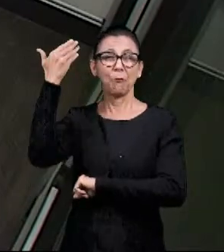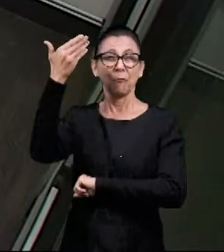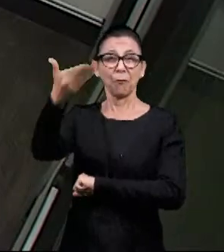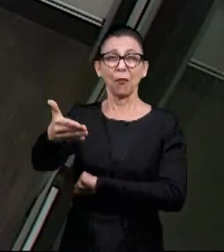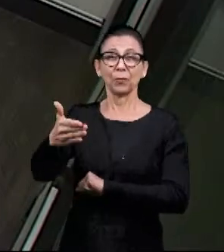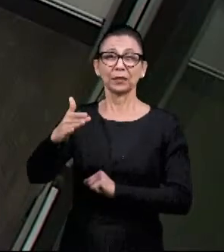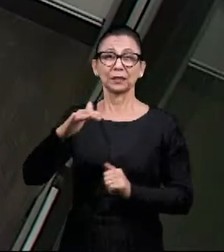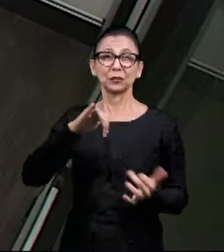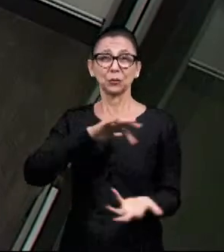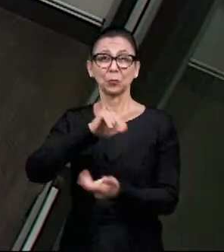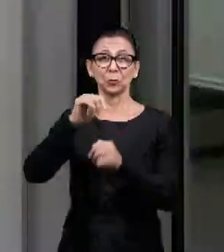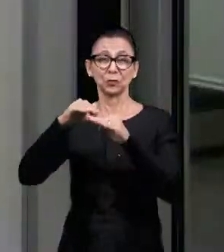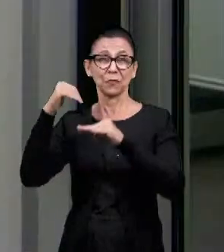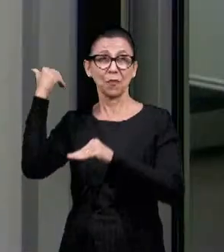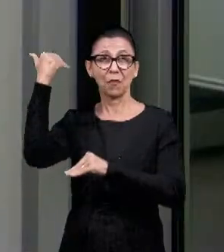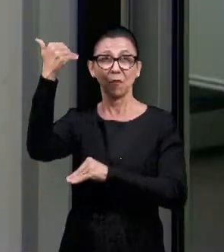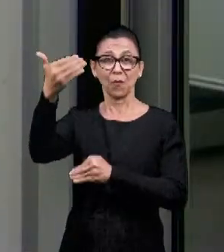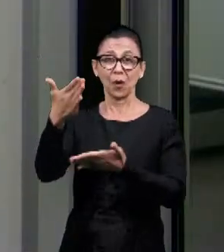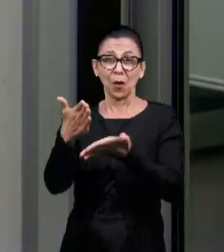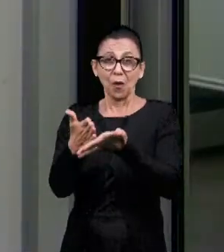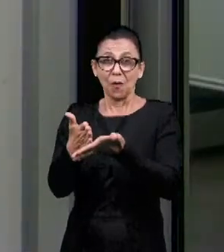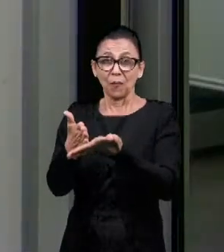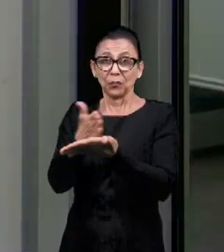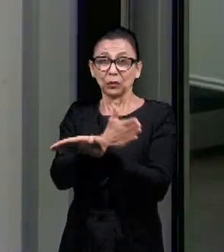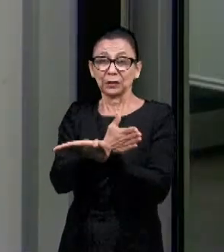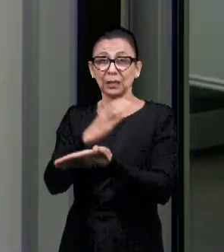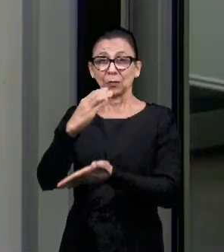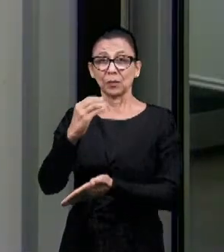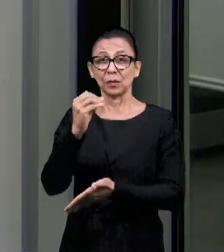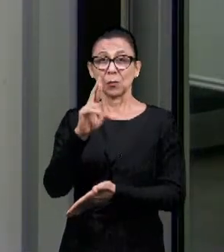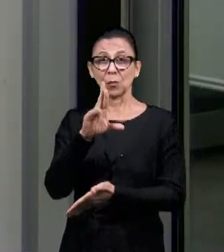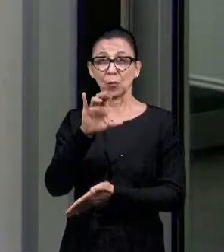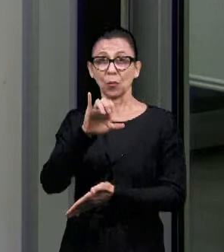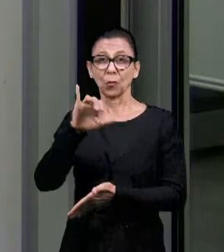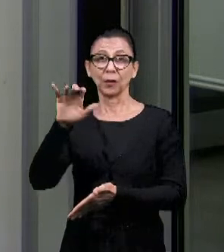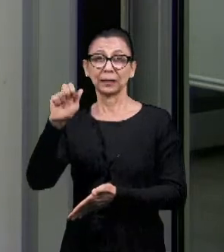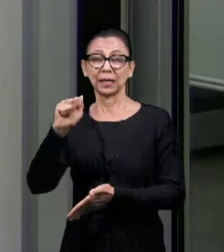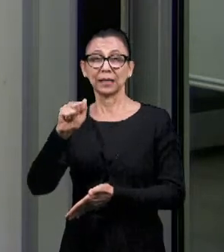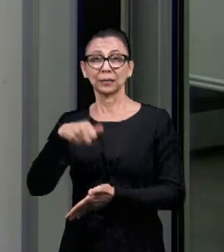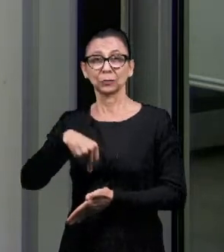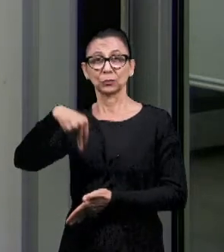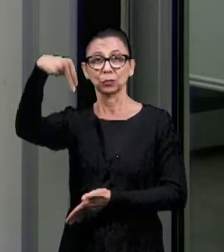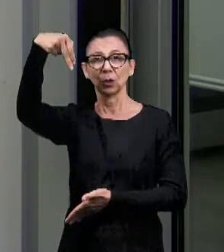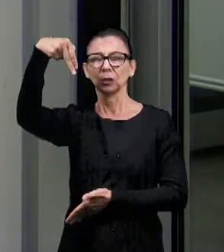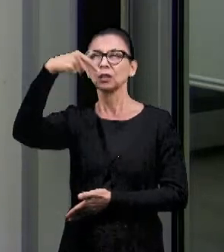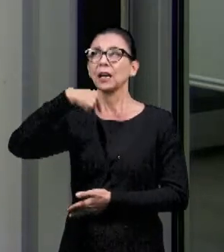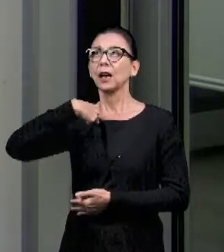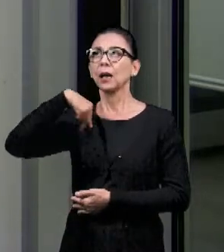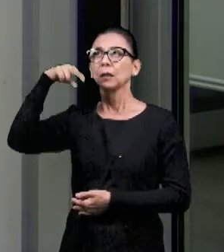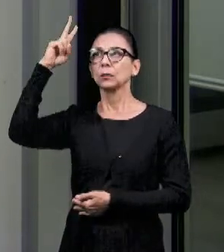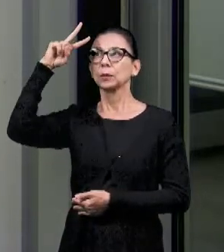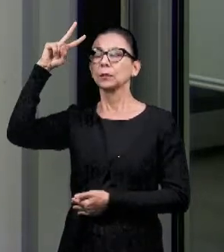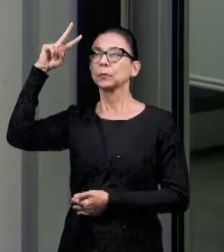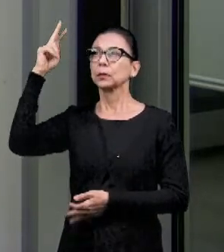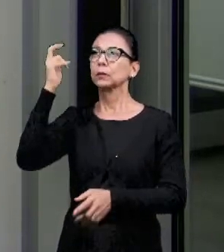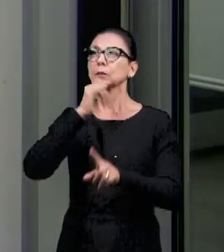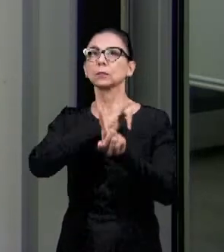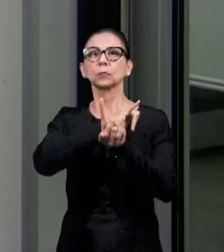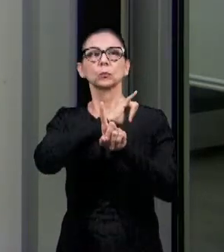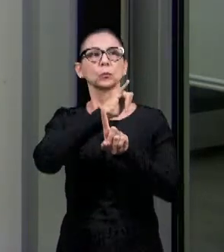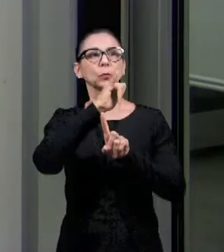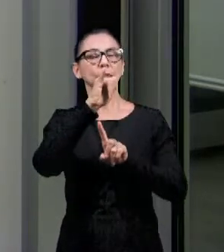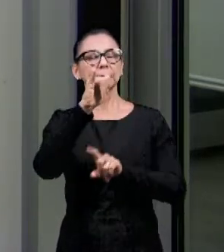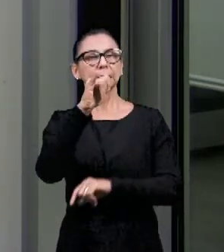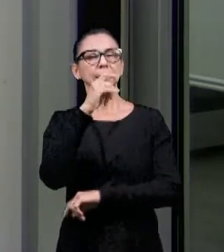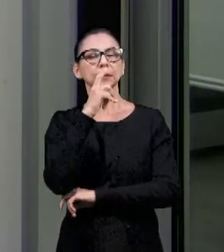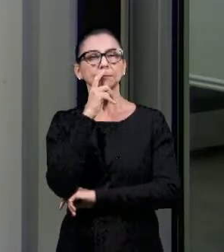mundo, a fronteira com a Coreia do Norte. Rapaz, eu me lembrei dessa profecia. Falei assim, como Deus fala, né?